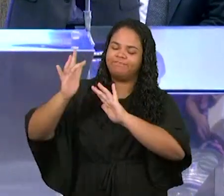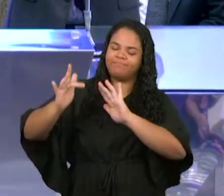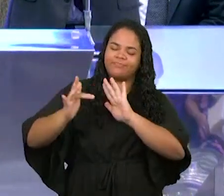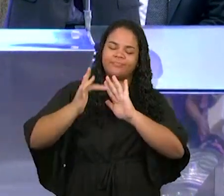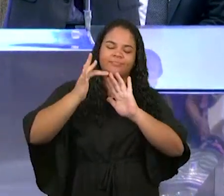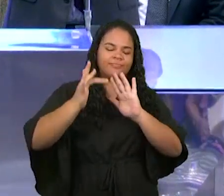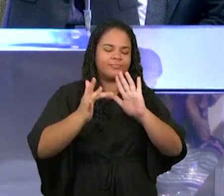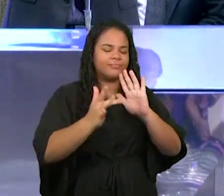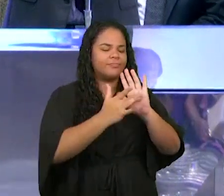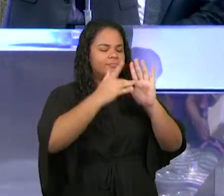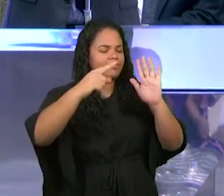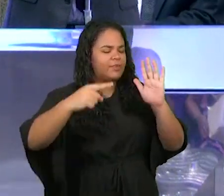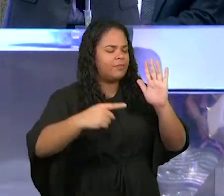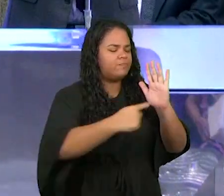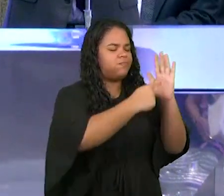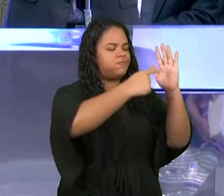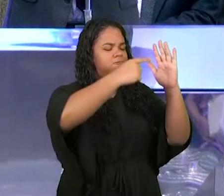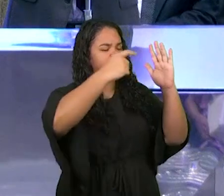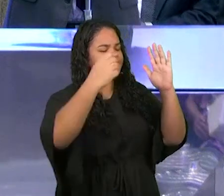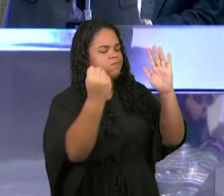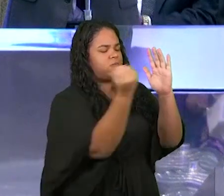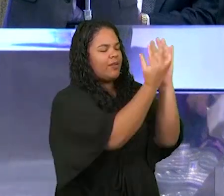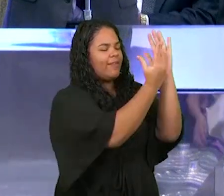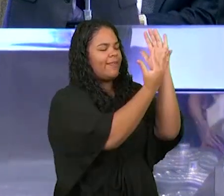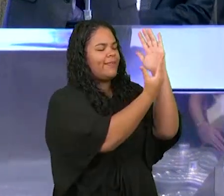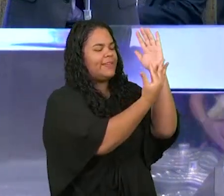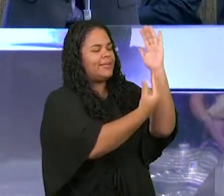verteu. Eis nesse sangue